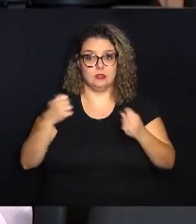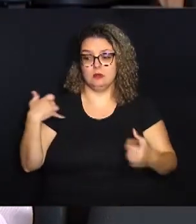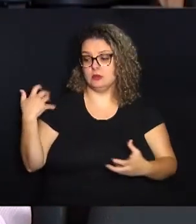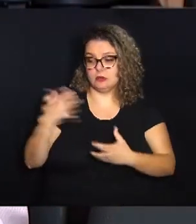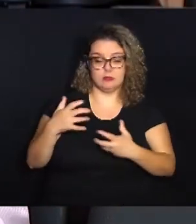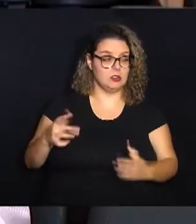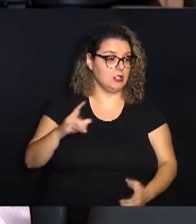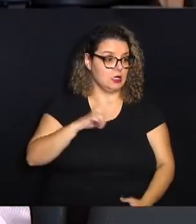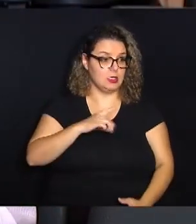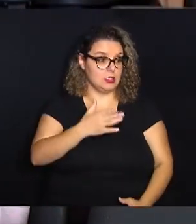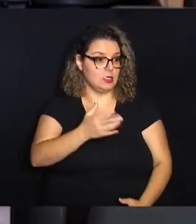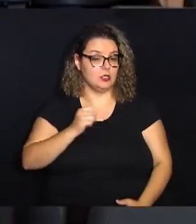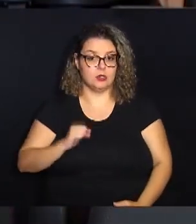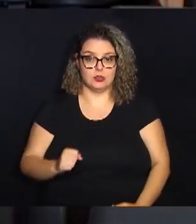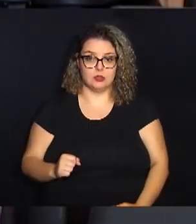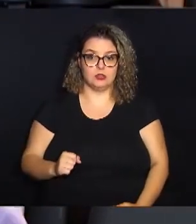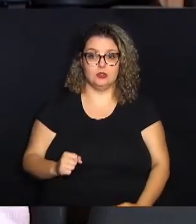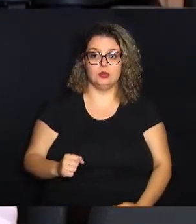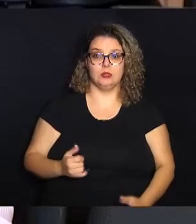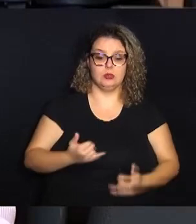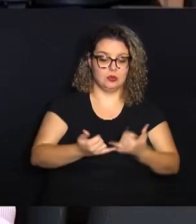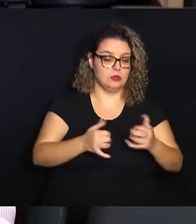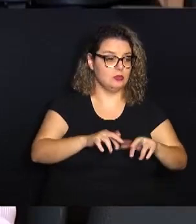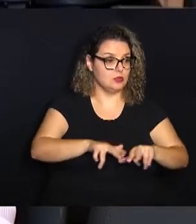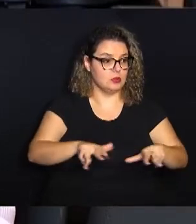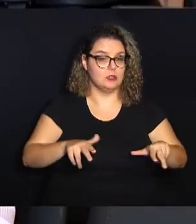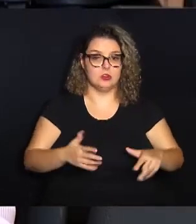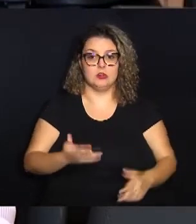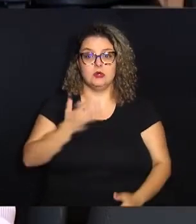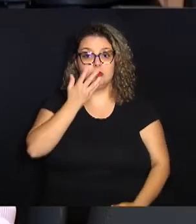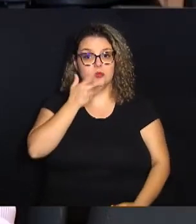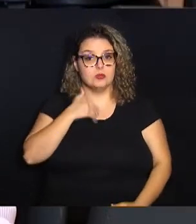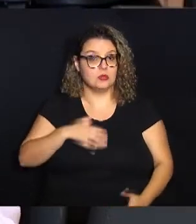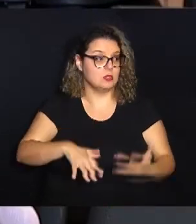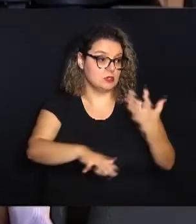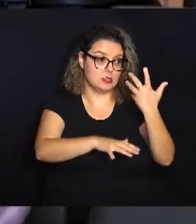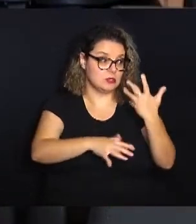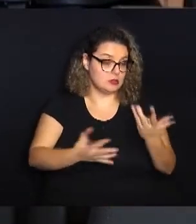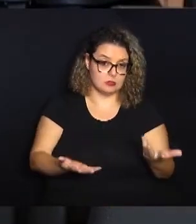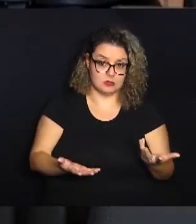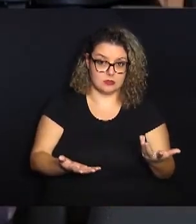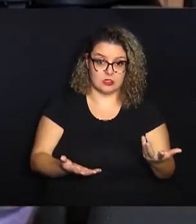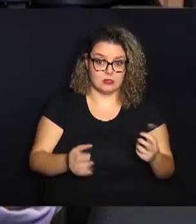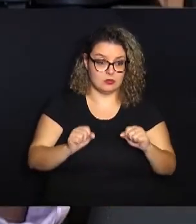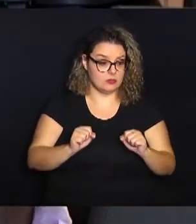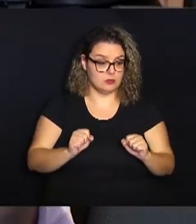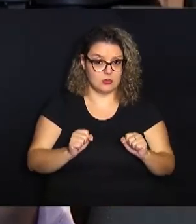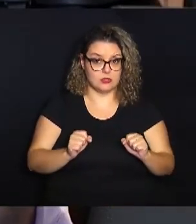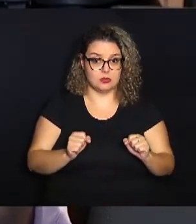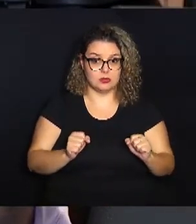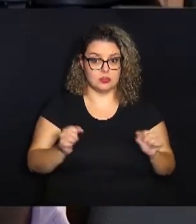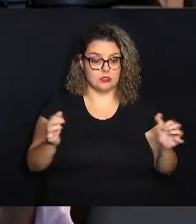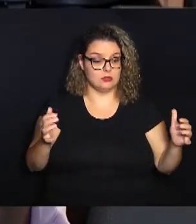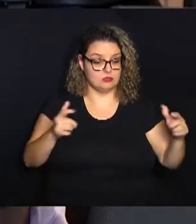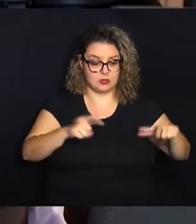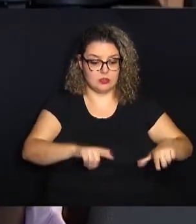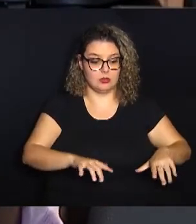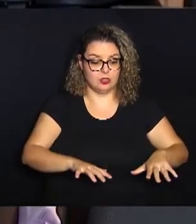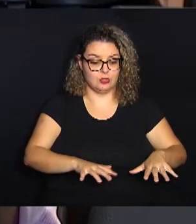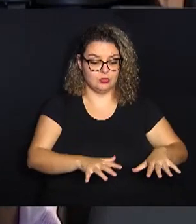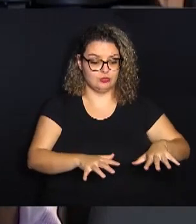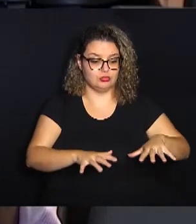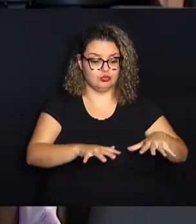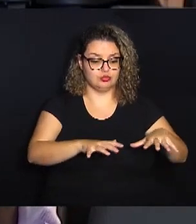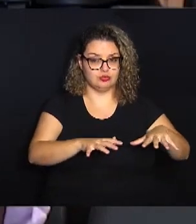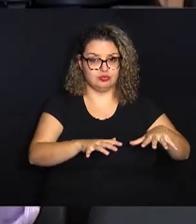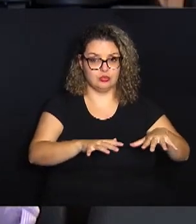idade, nós temos os brinquedos infantis aí nas praças, isso poderia estar nesse local, porque a ideia